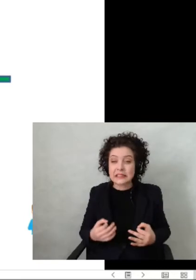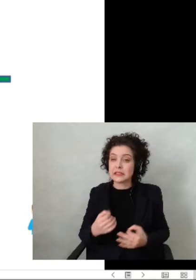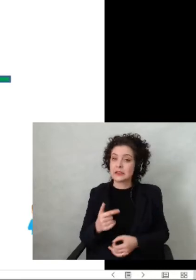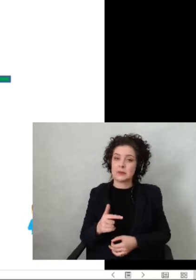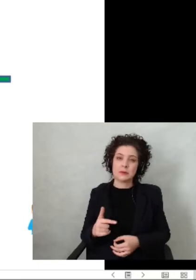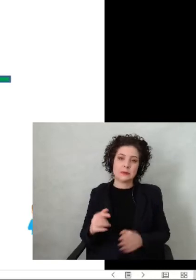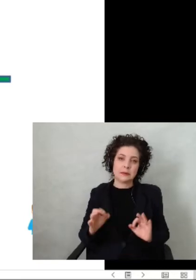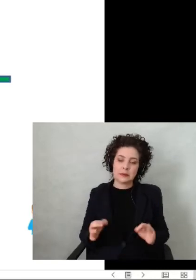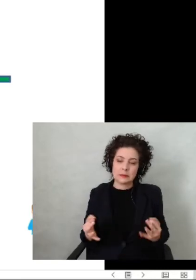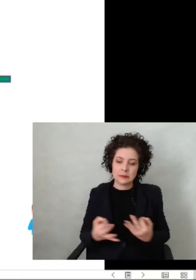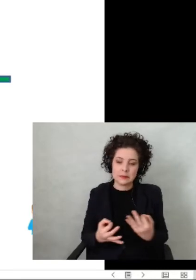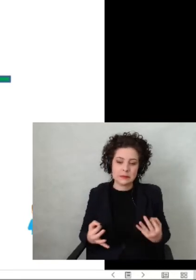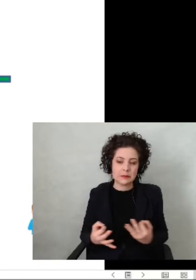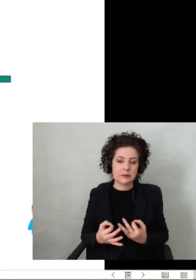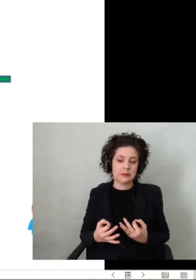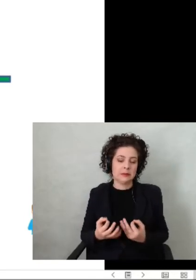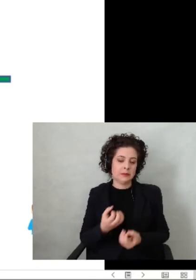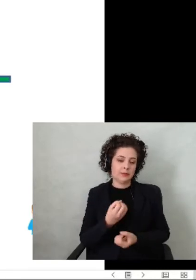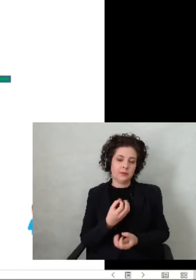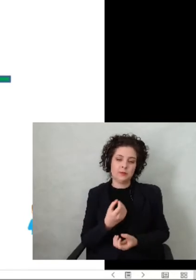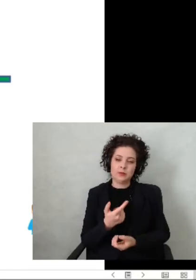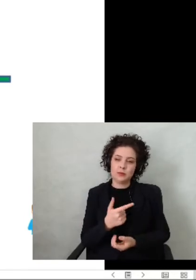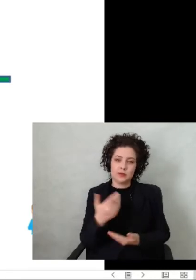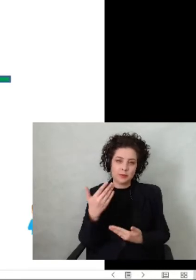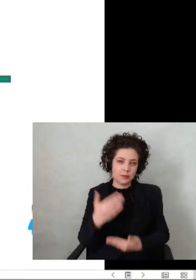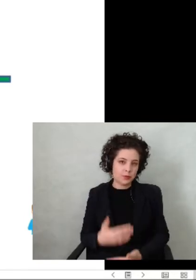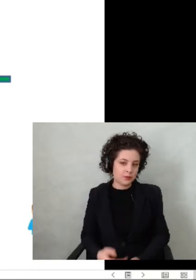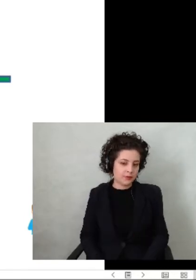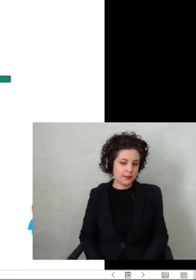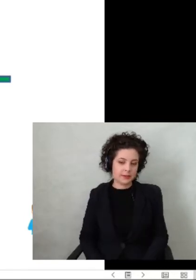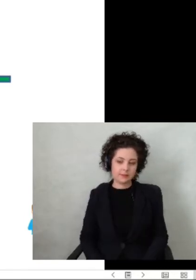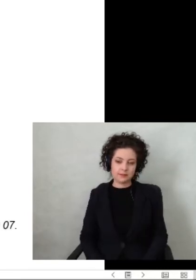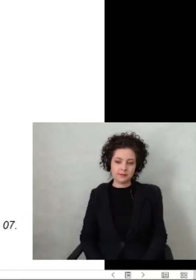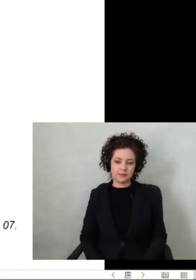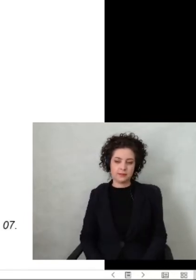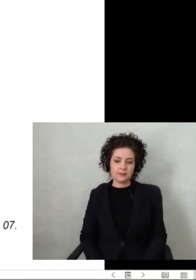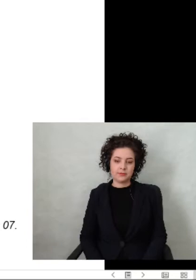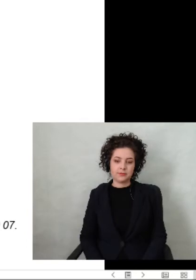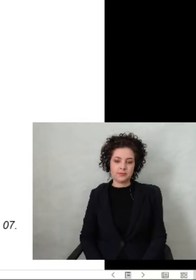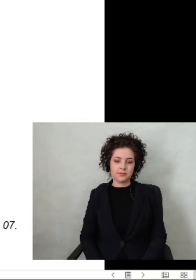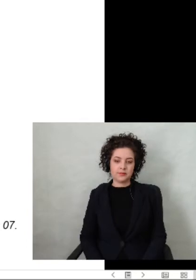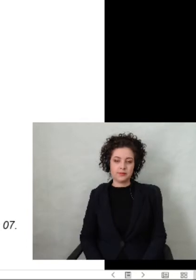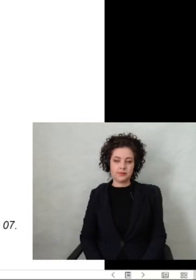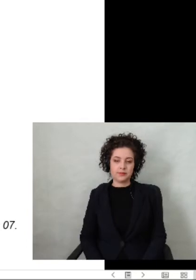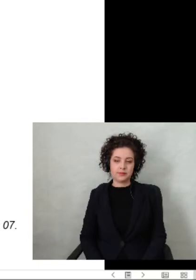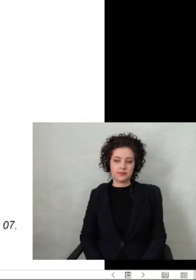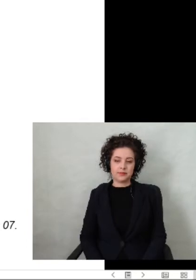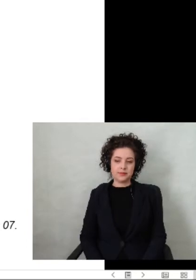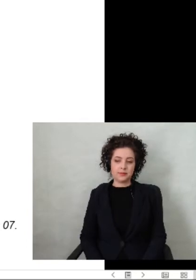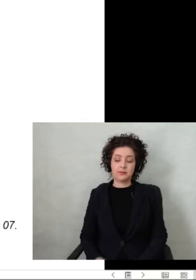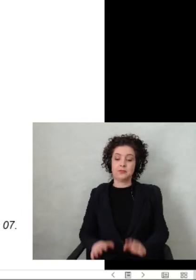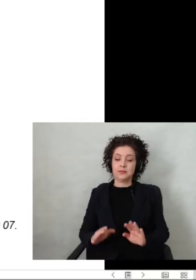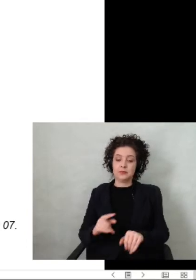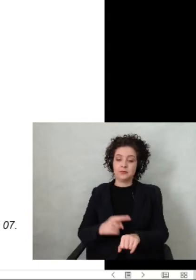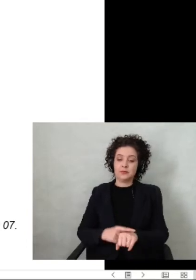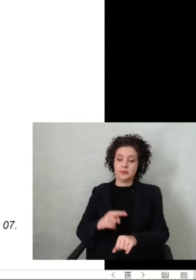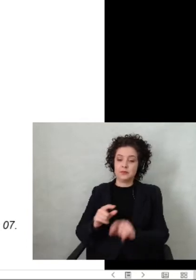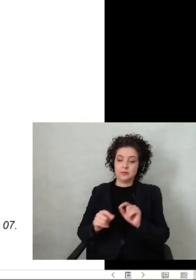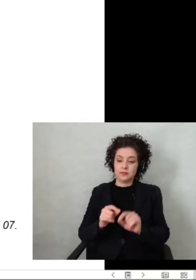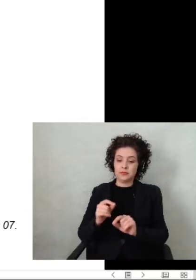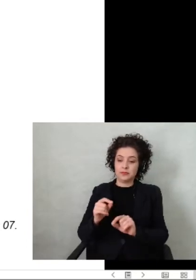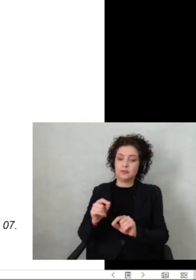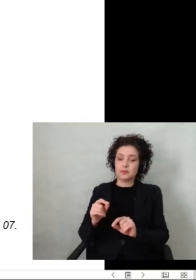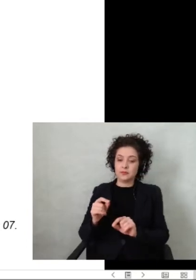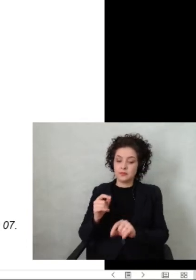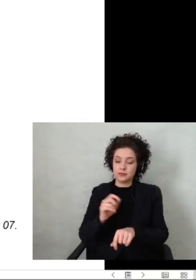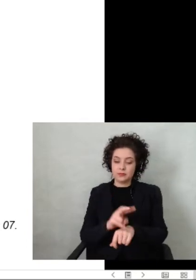tantos dados, tantas evidências acumuladas ainda. Agora, na hora que a gente fala dos antivirais, tem uma coisa que é